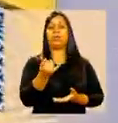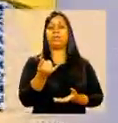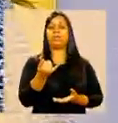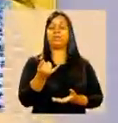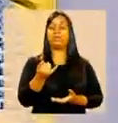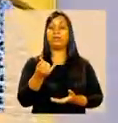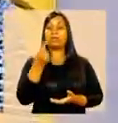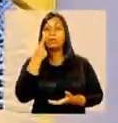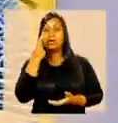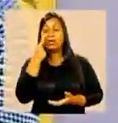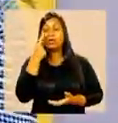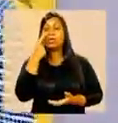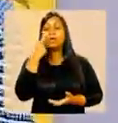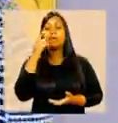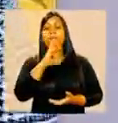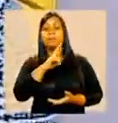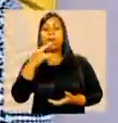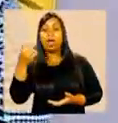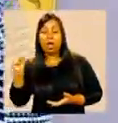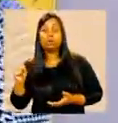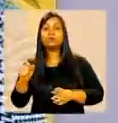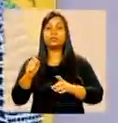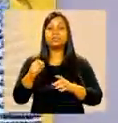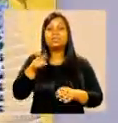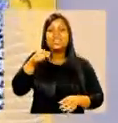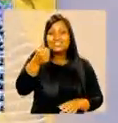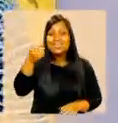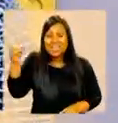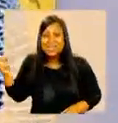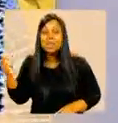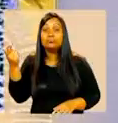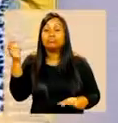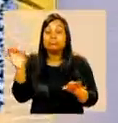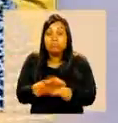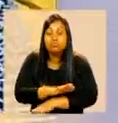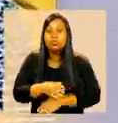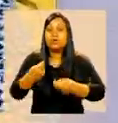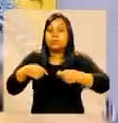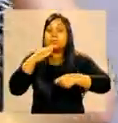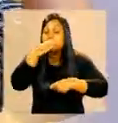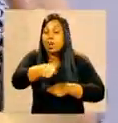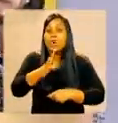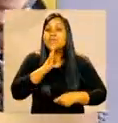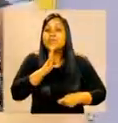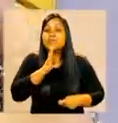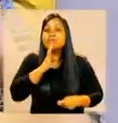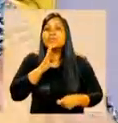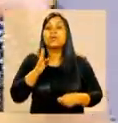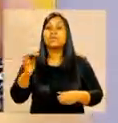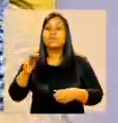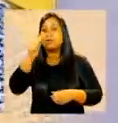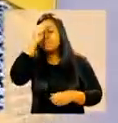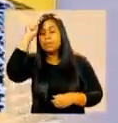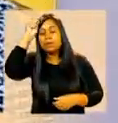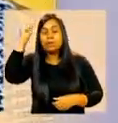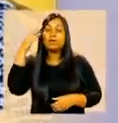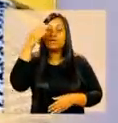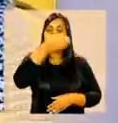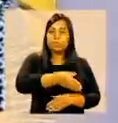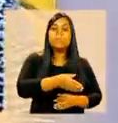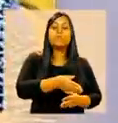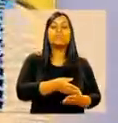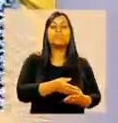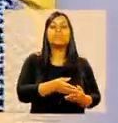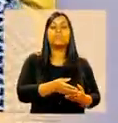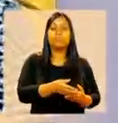né, pra ver. Eu falei, eu quero ver a Bauhaus, a Bauhaus completou 100 anos, eu falei, meu Deus do céu, eu preciso ir lá. Então eu aproveitei, saí de Berlim, peguei o carro, fui até